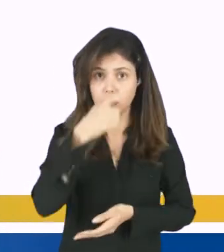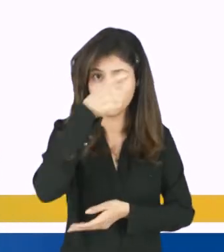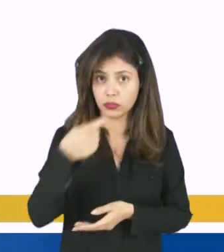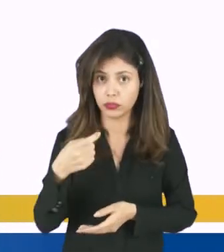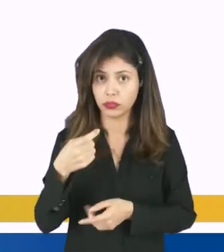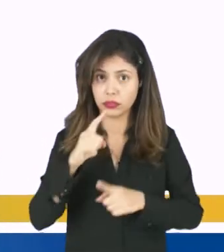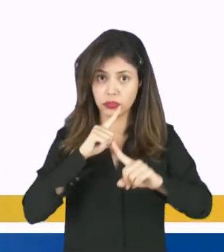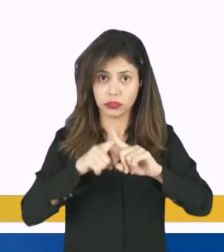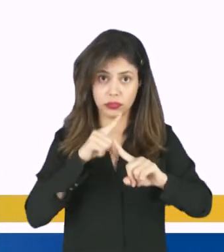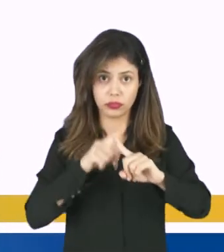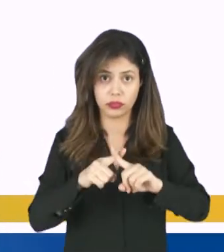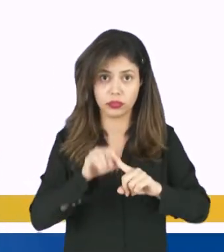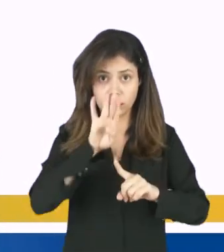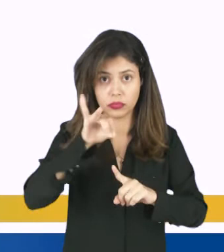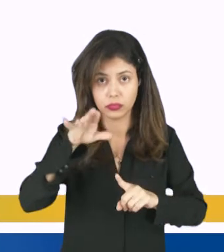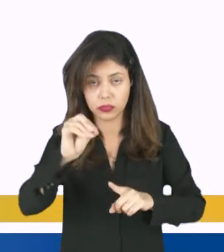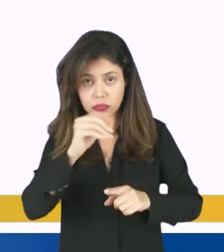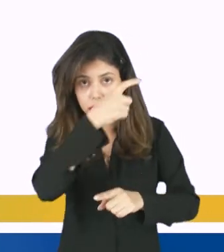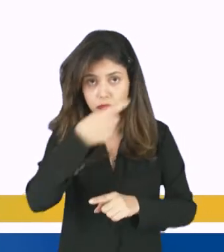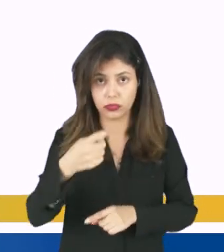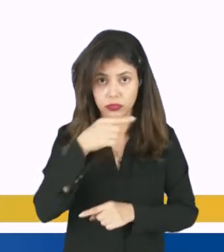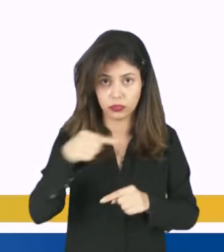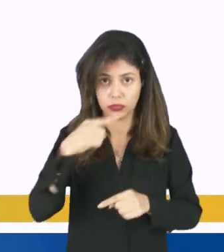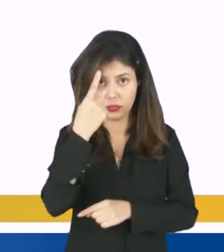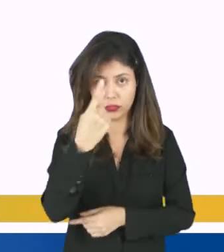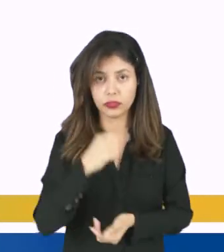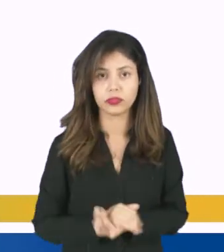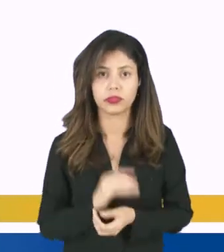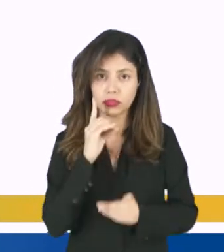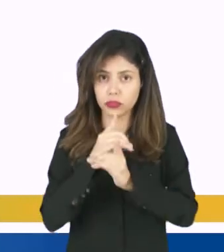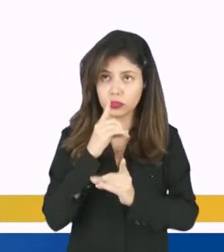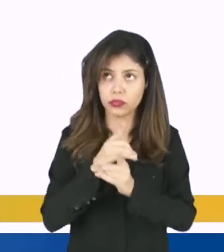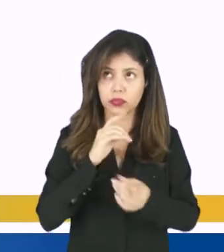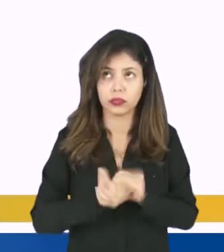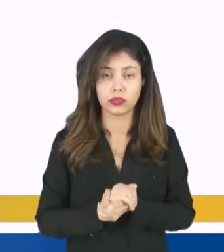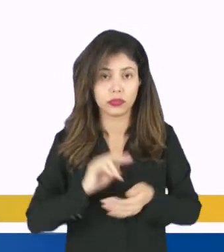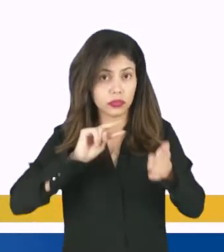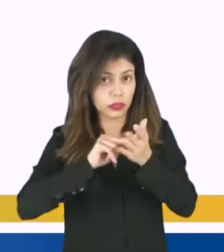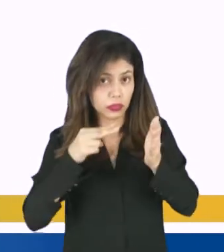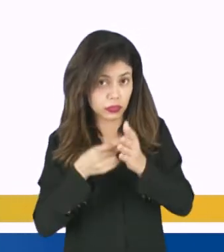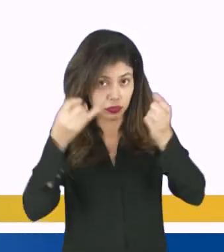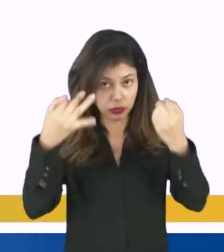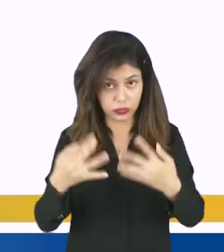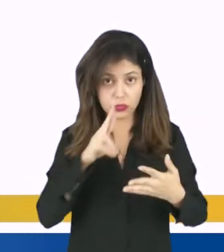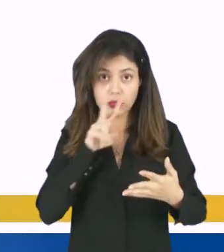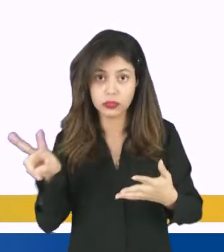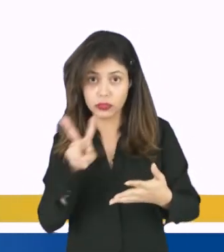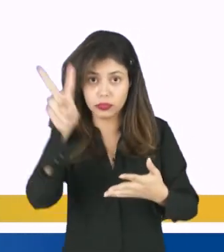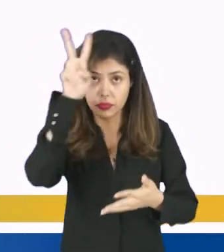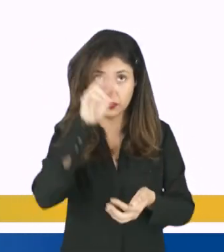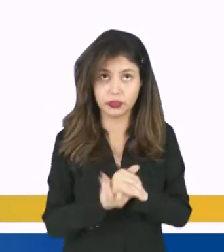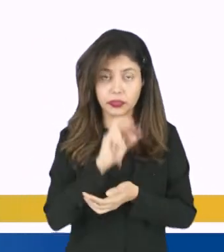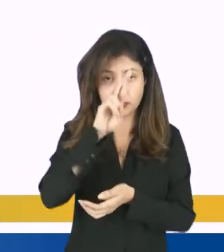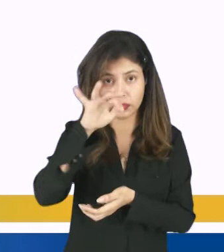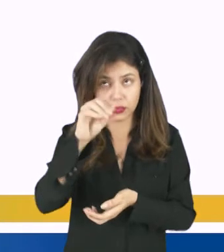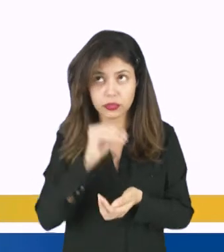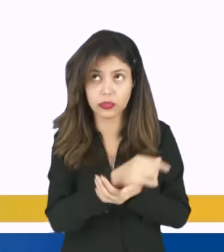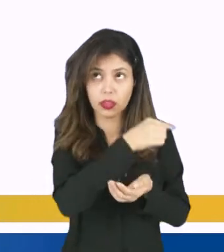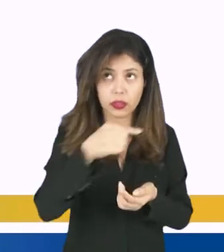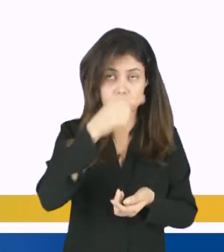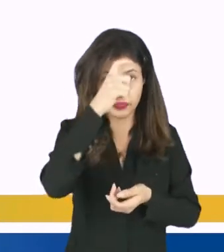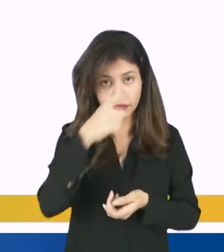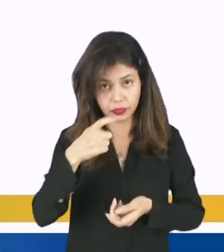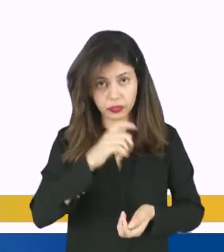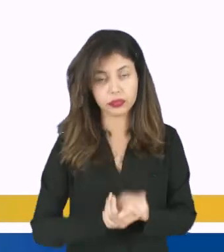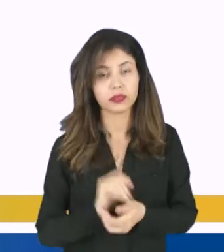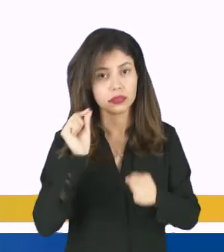Será que se dividirmos um polinômio qualquer, P de x, por um binômio do tipo x menos a, sempre ocorrerá